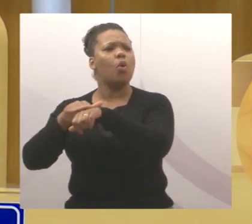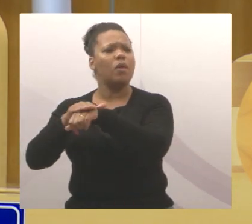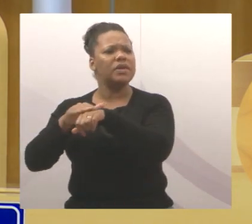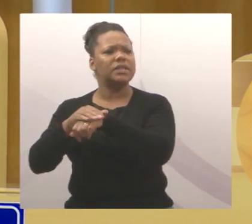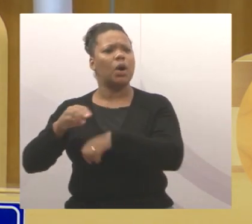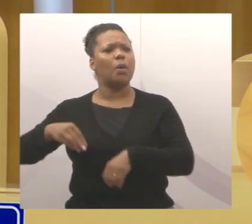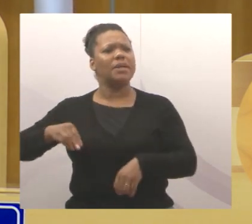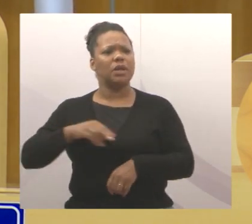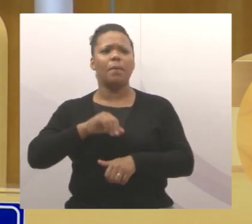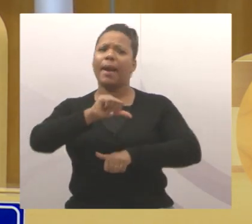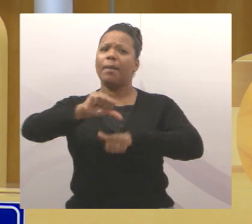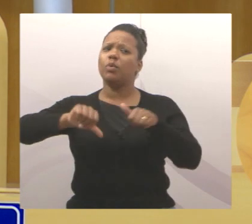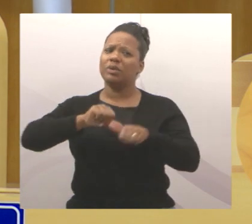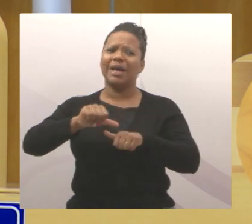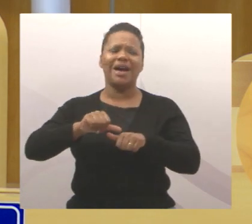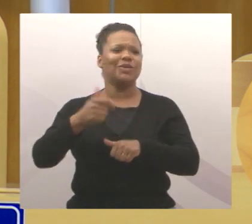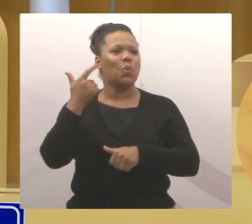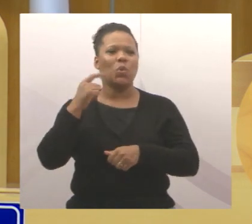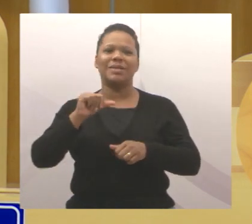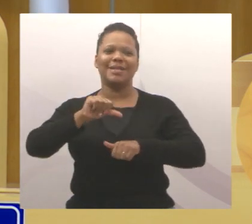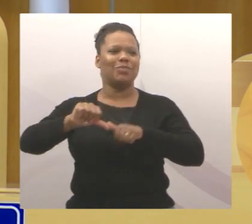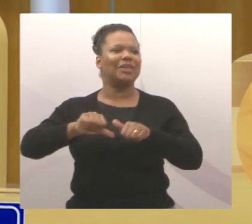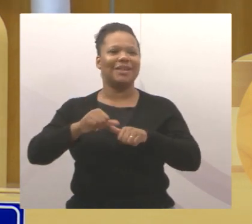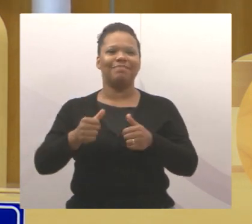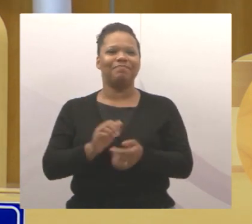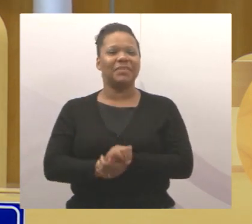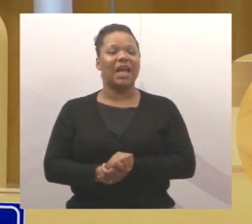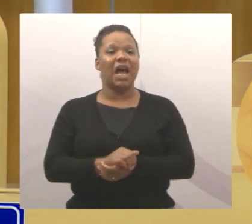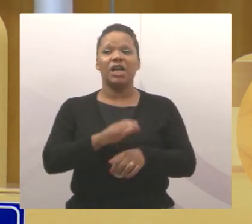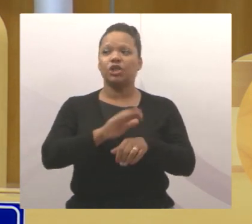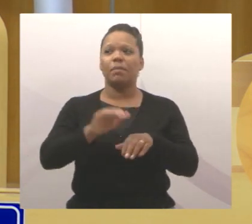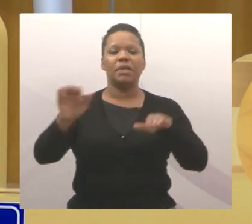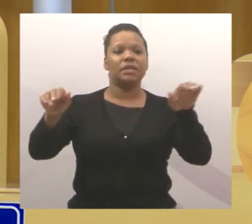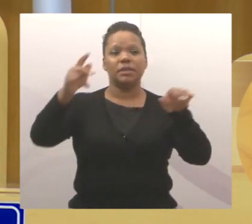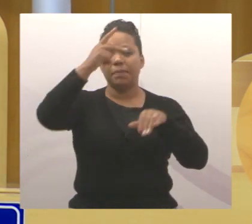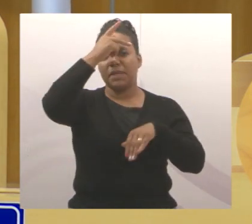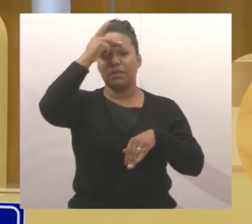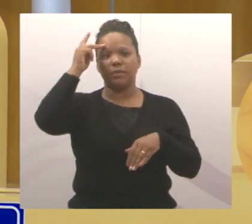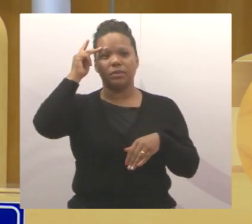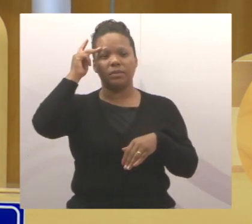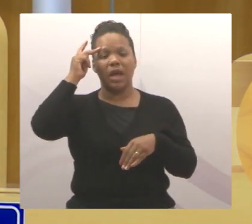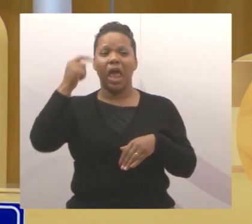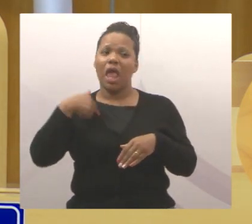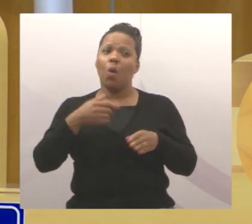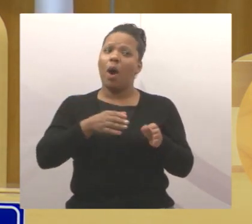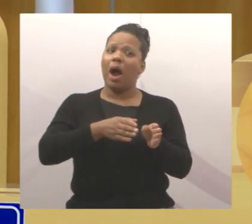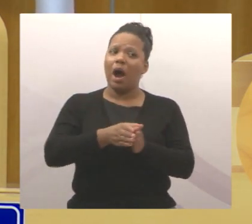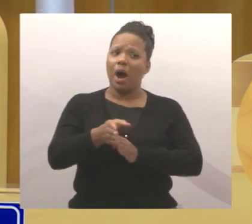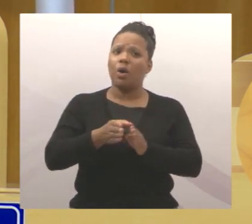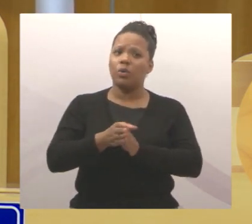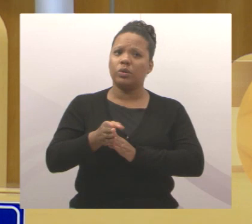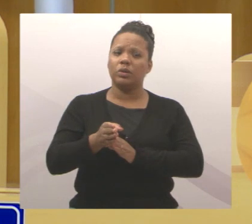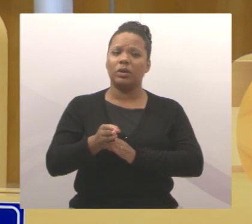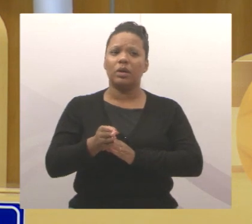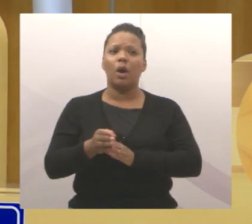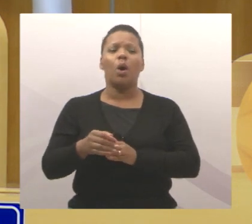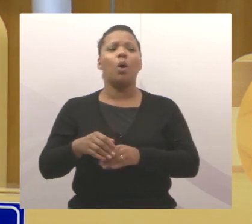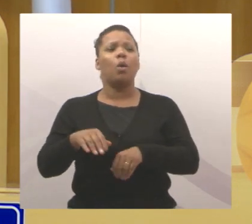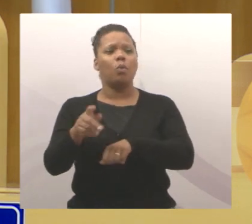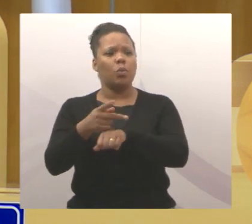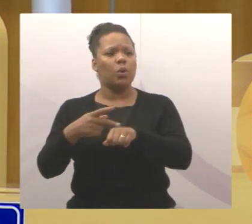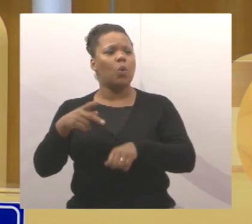desfazer isso, não conseguimos. Então, chamamos essas pessoas e eu orientei: procurem a Defensoria